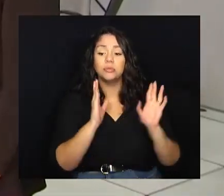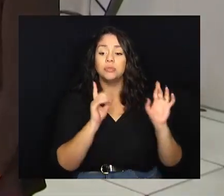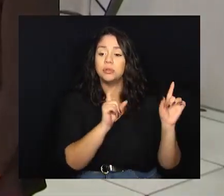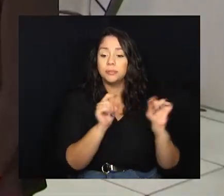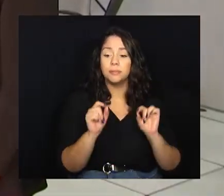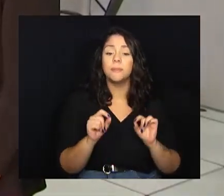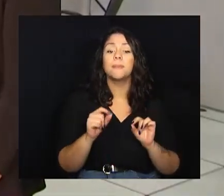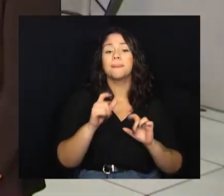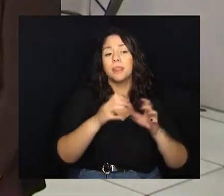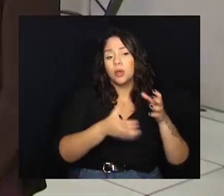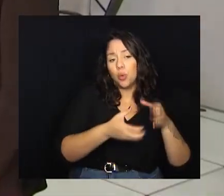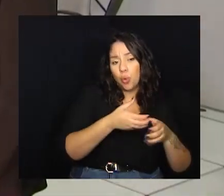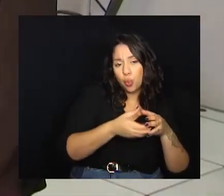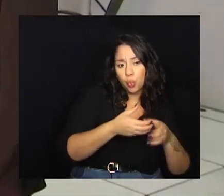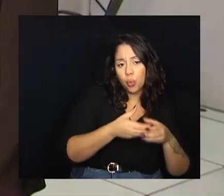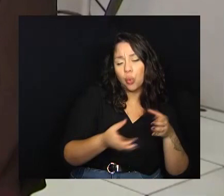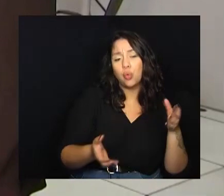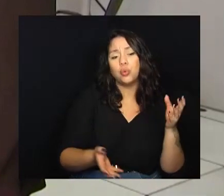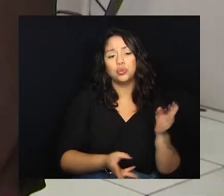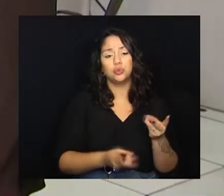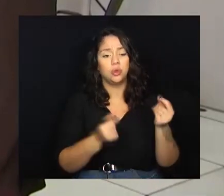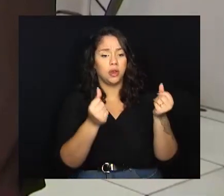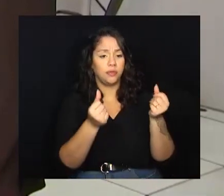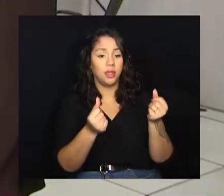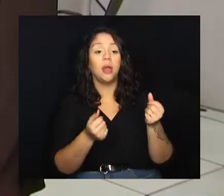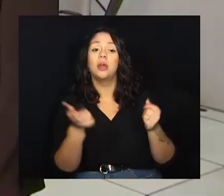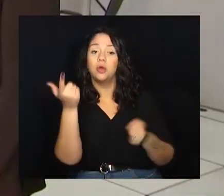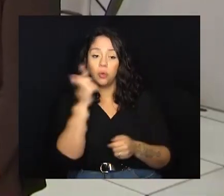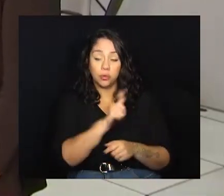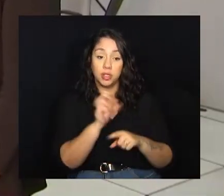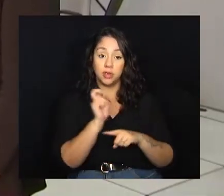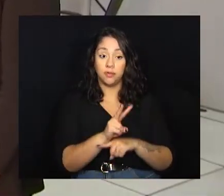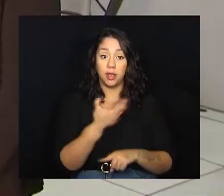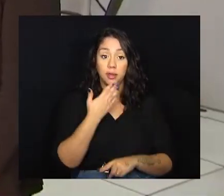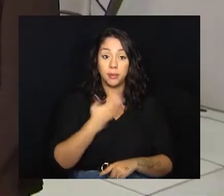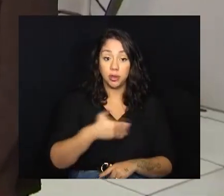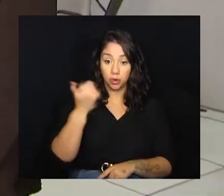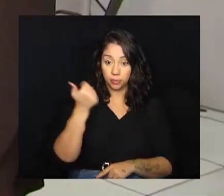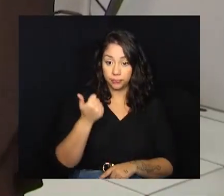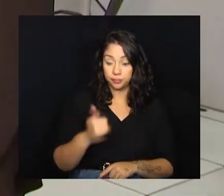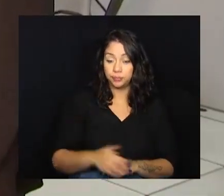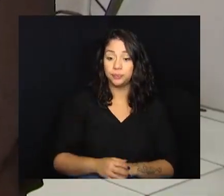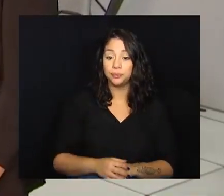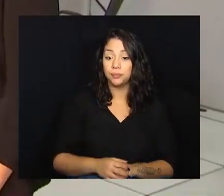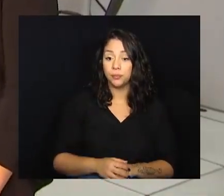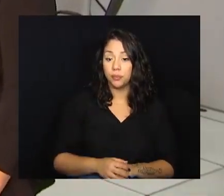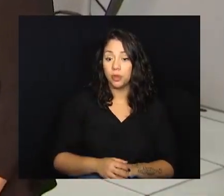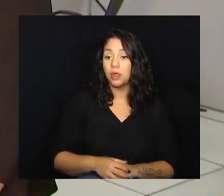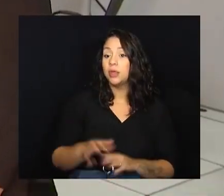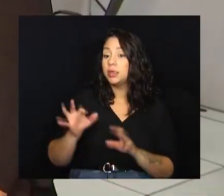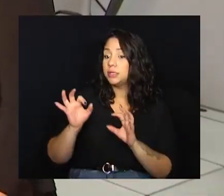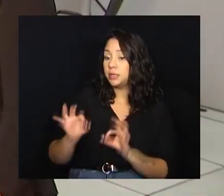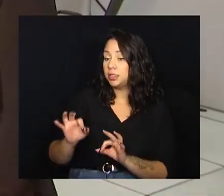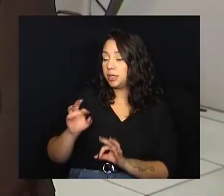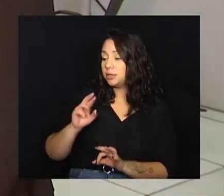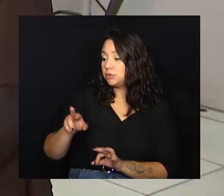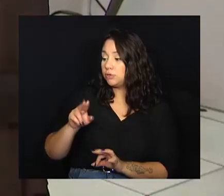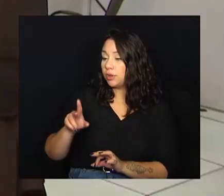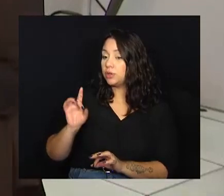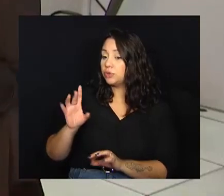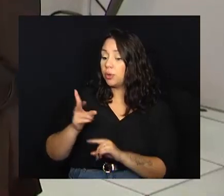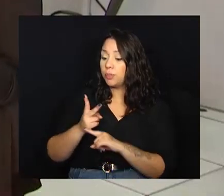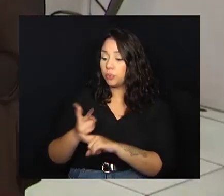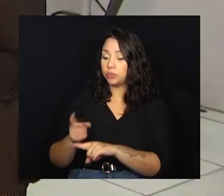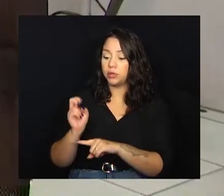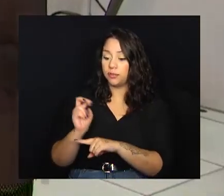com curso qualificado evidentemente que vai conseguir uma vaga melhor né Isso é óbvio Então não é busca somente por vagas